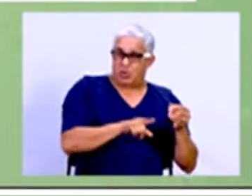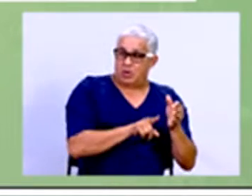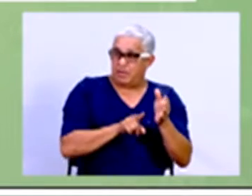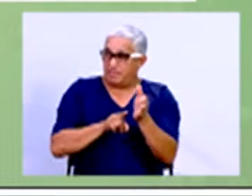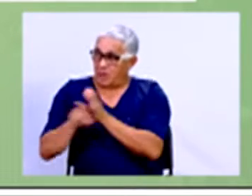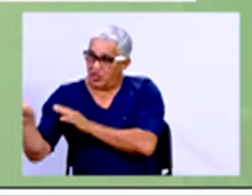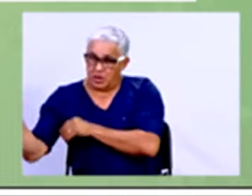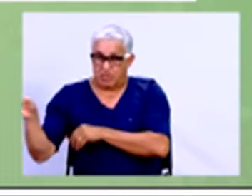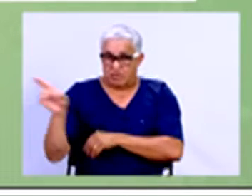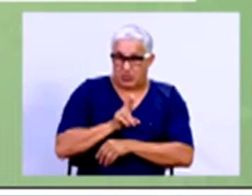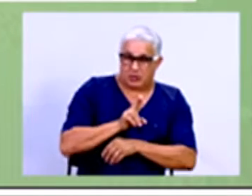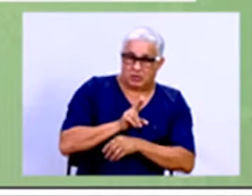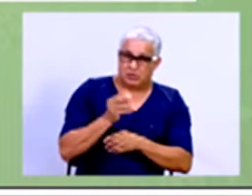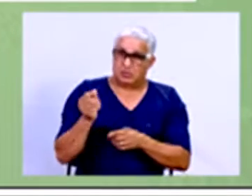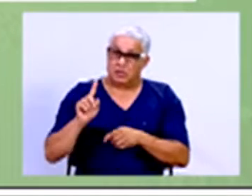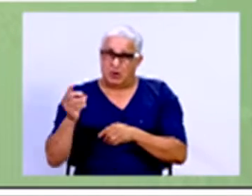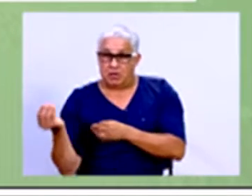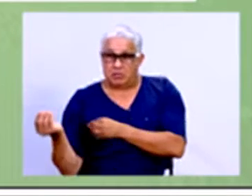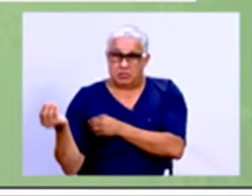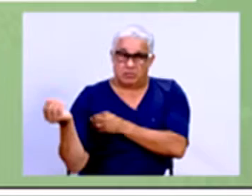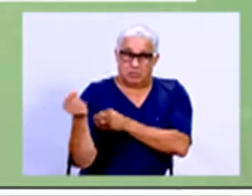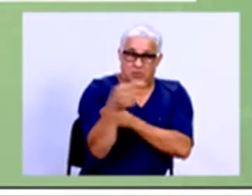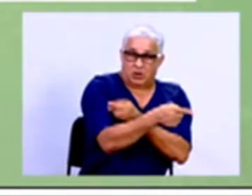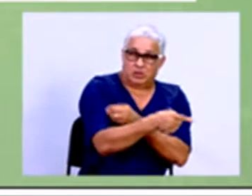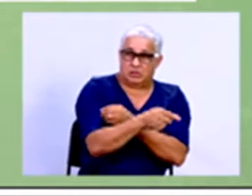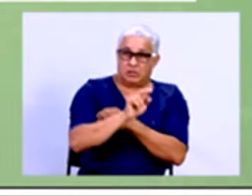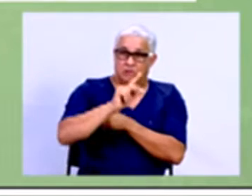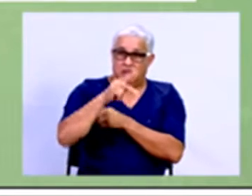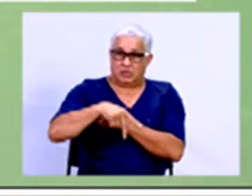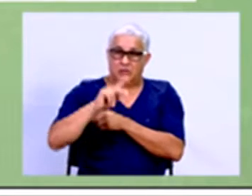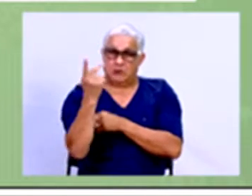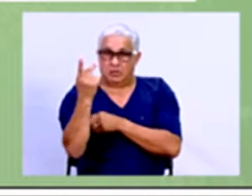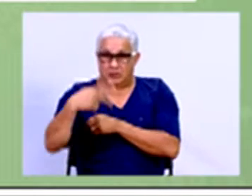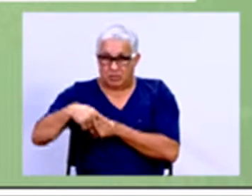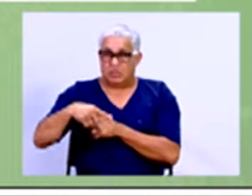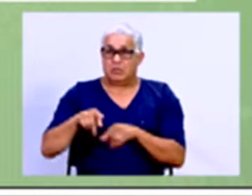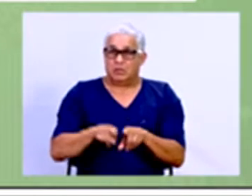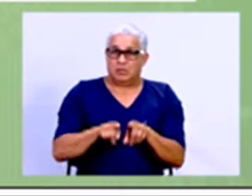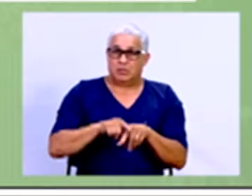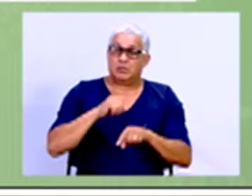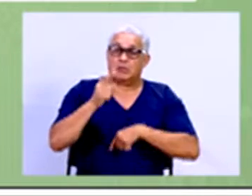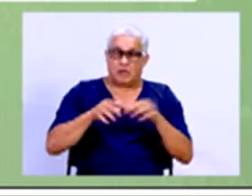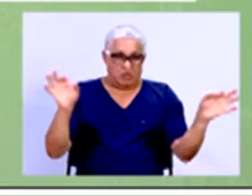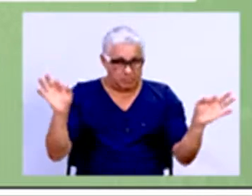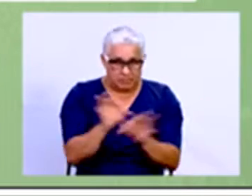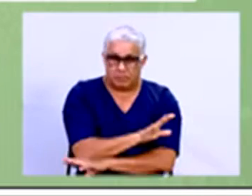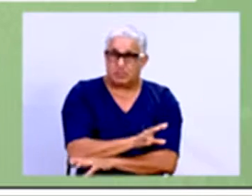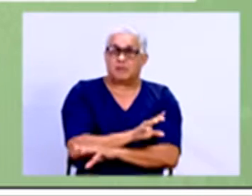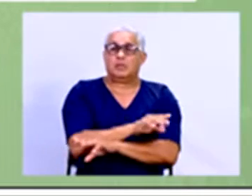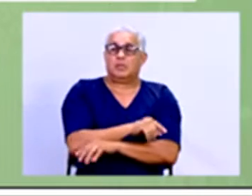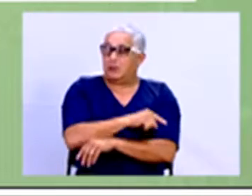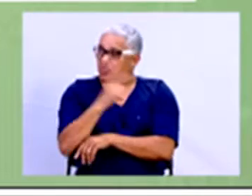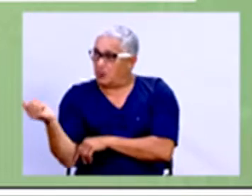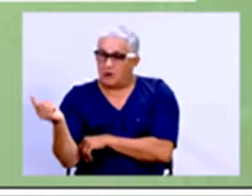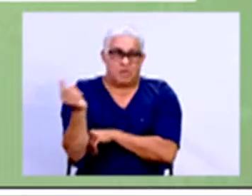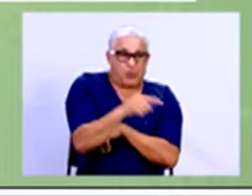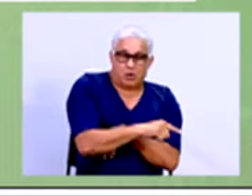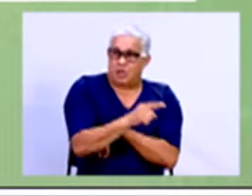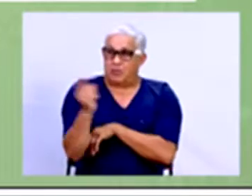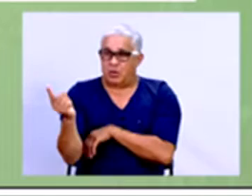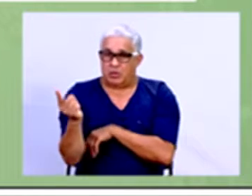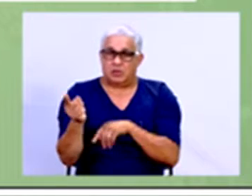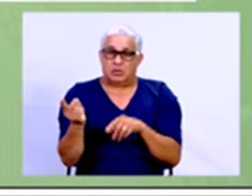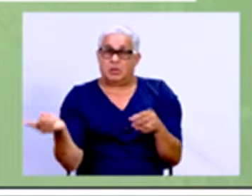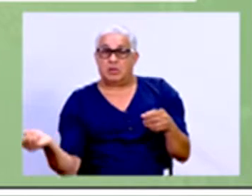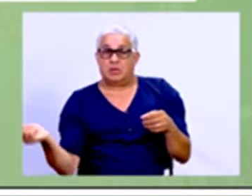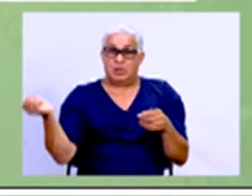módulo PHP, certo? Basicamente, depois que isso é executado, devolve as informações para o nosso